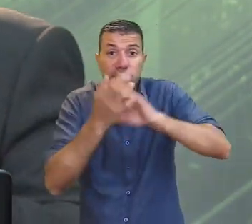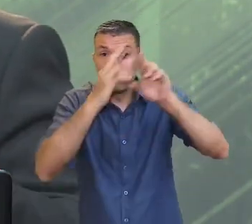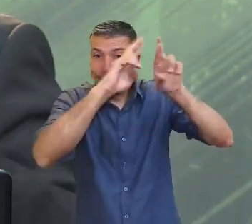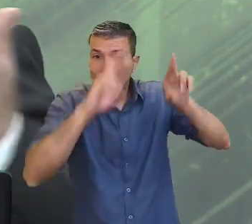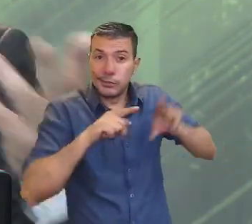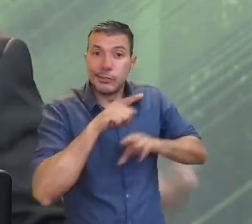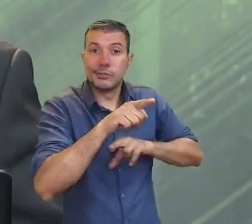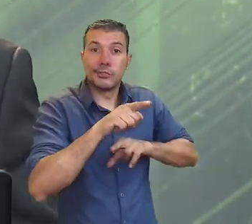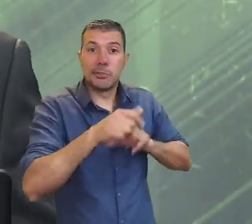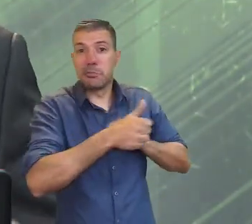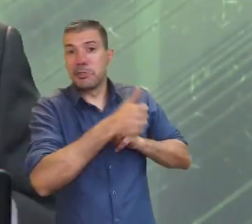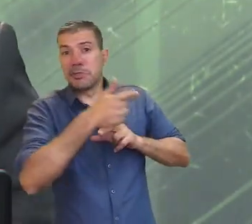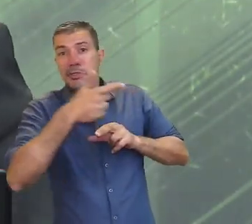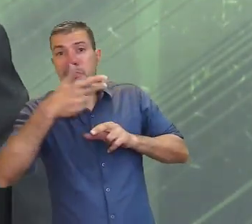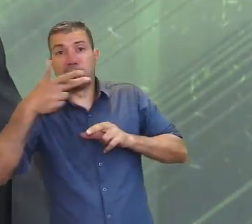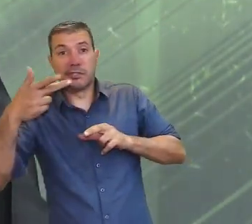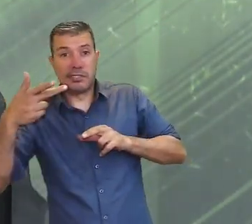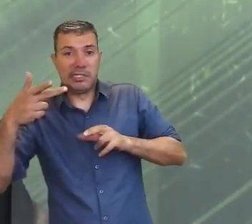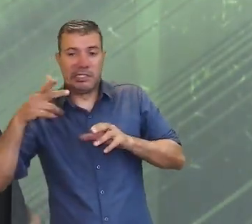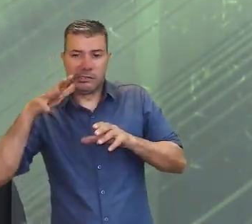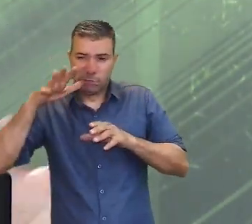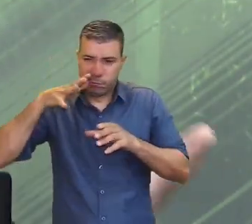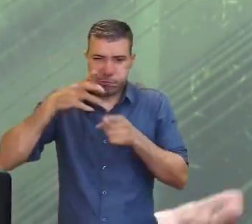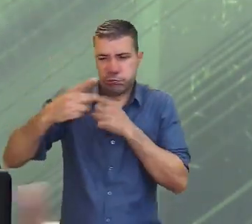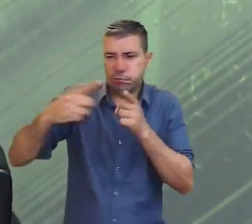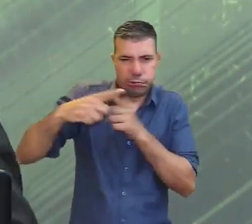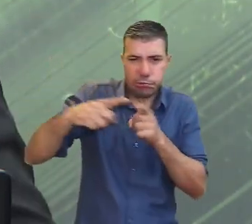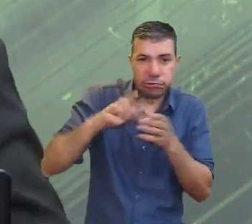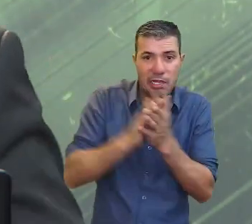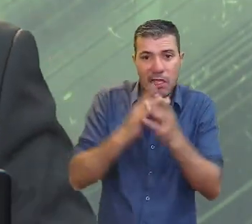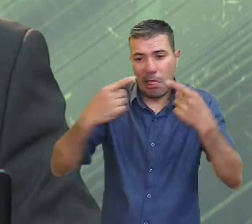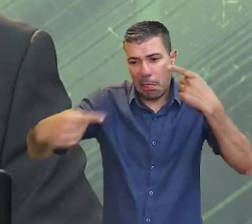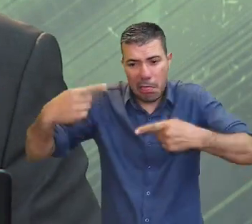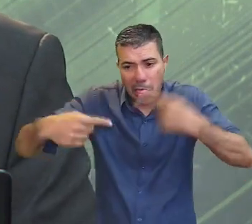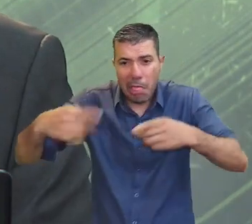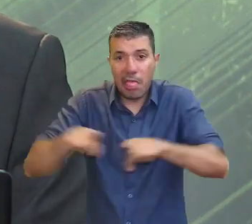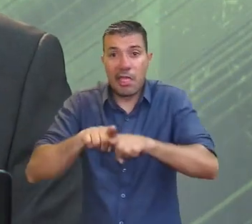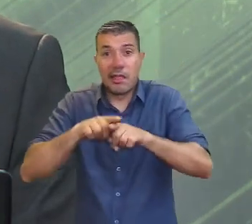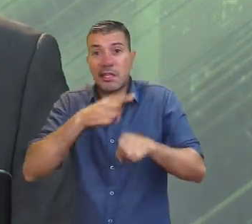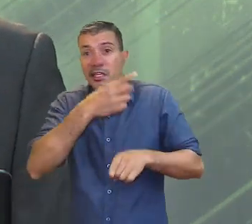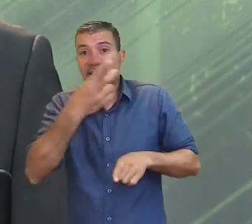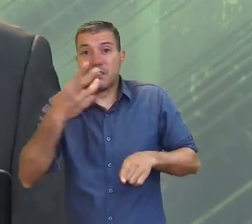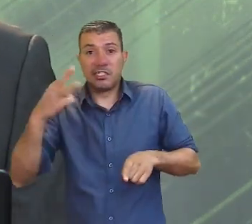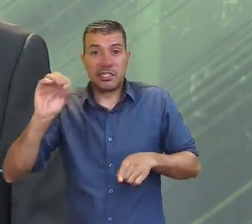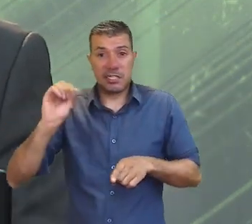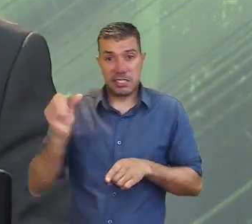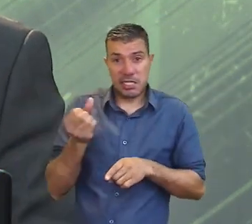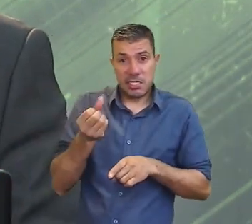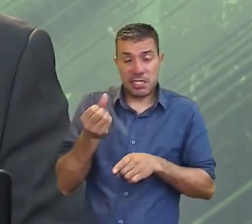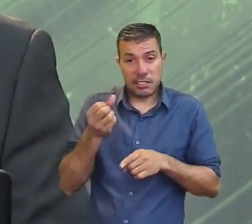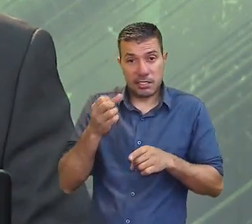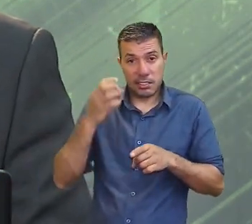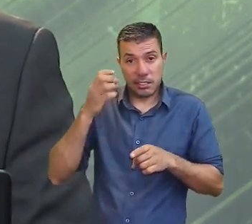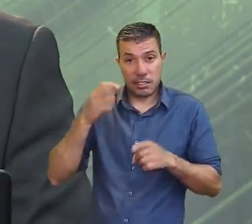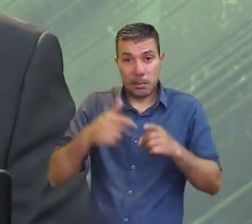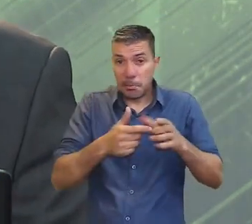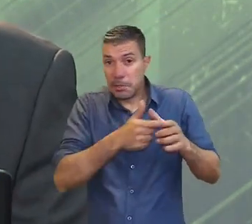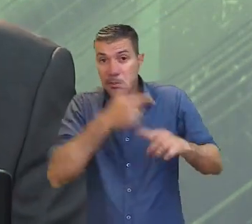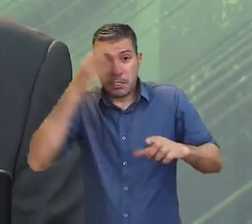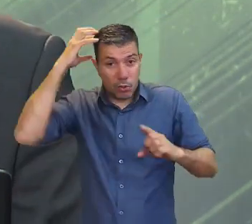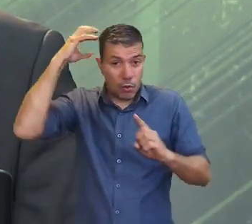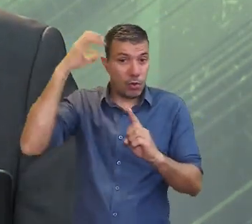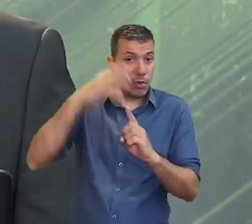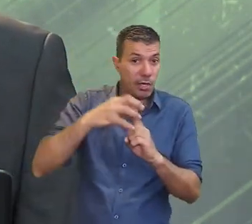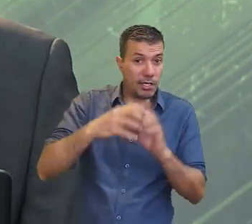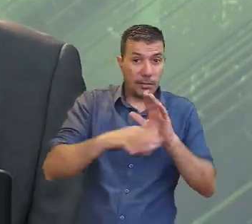na terceira invasão babilônica lá, Jerusalém. Nós estudamos lá em 586... Segundo Reis,